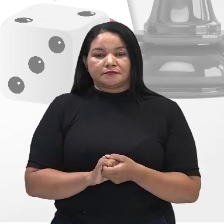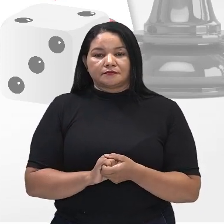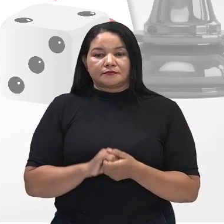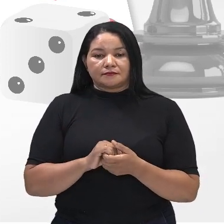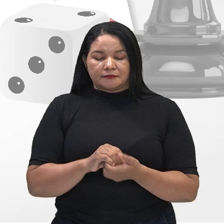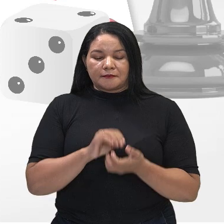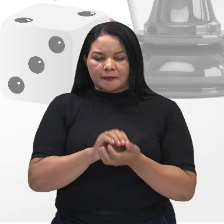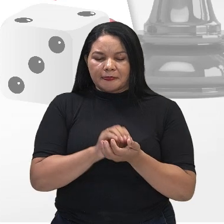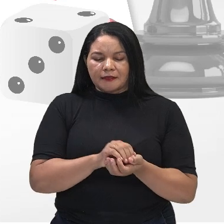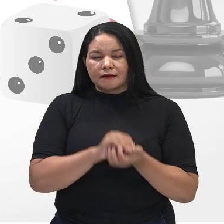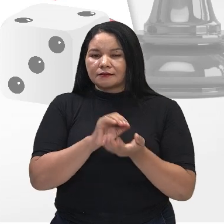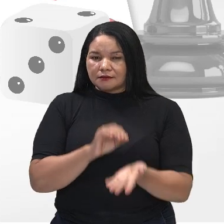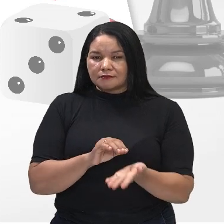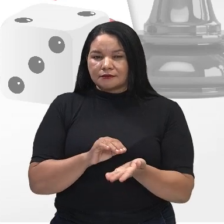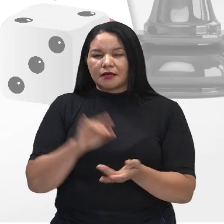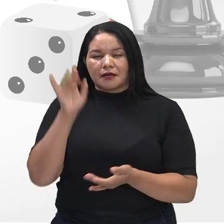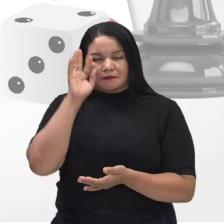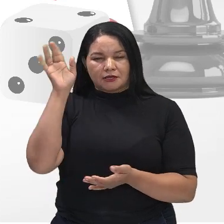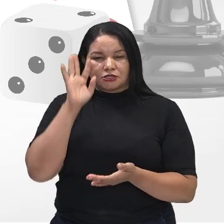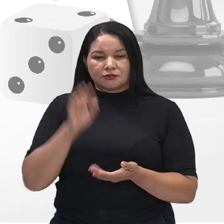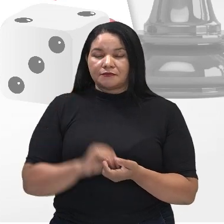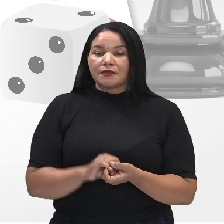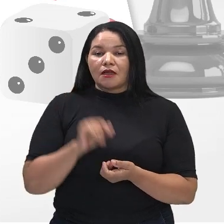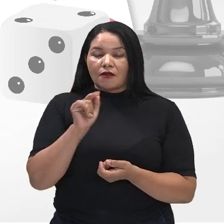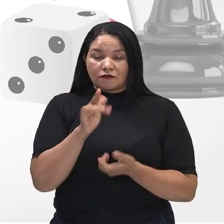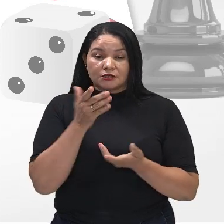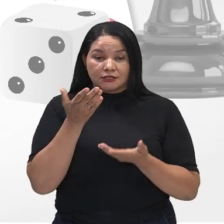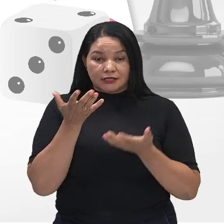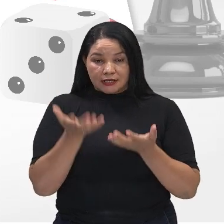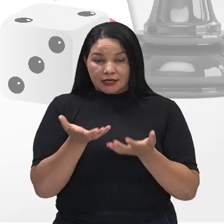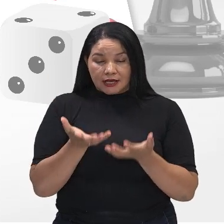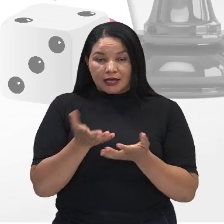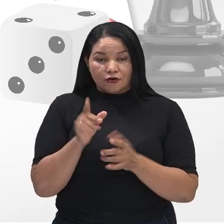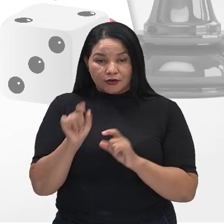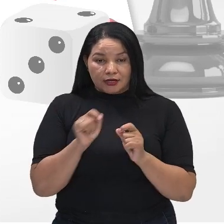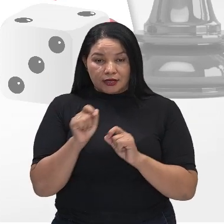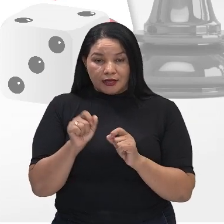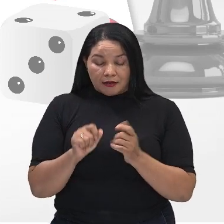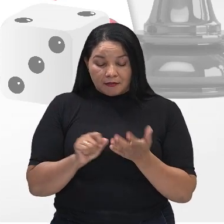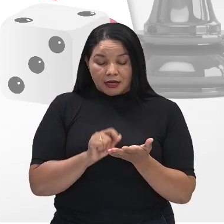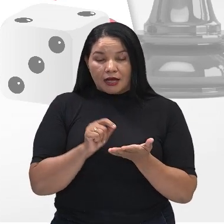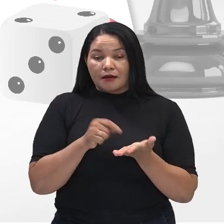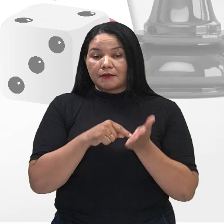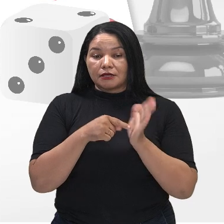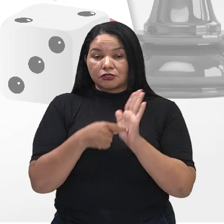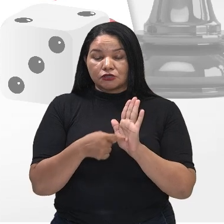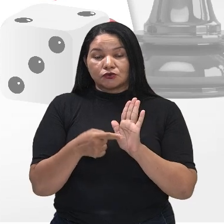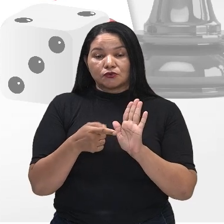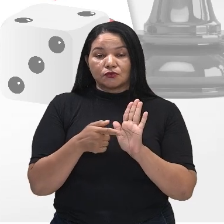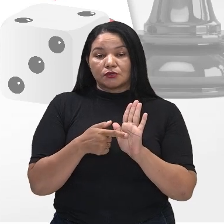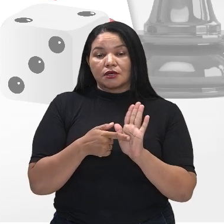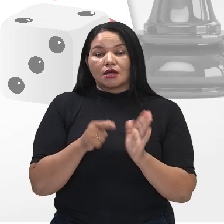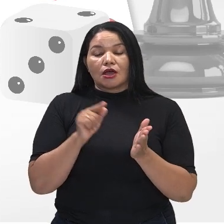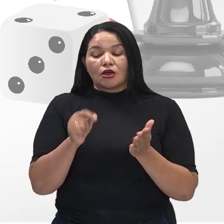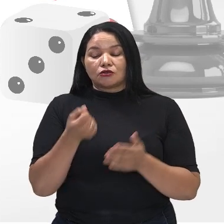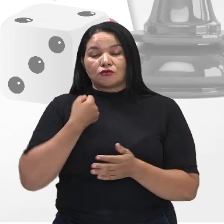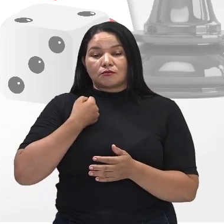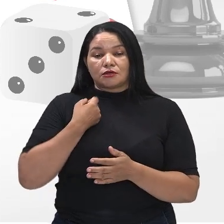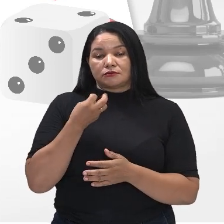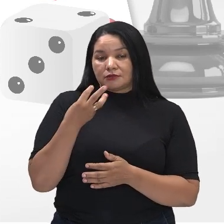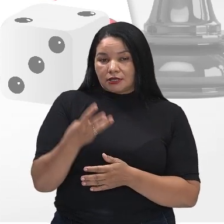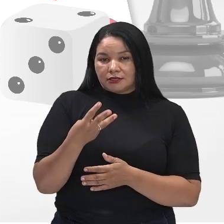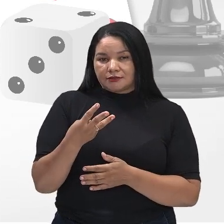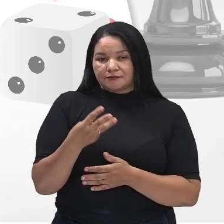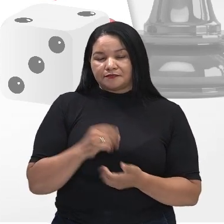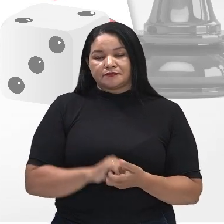um dado. E aí você quer que no dado apareça o número 3 na face voltada para cima. Nada